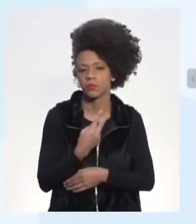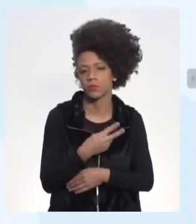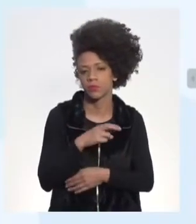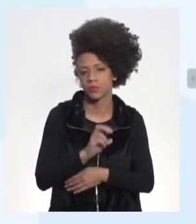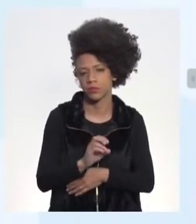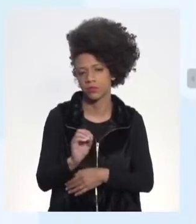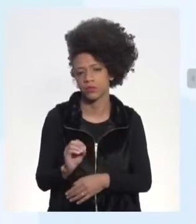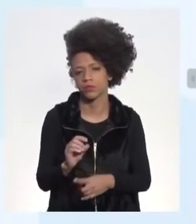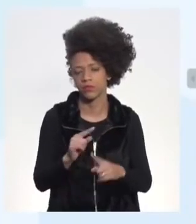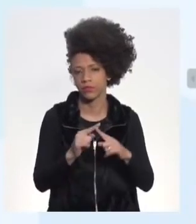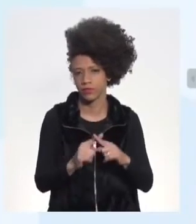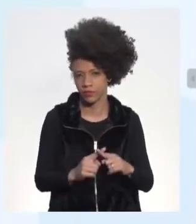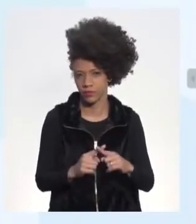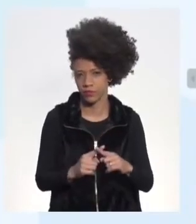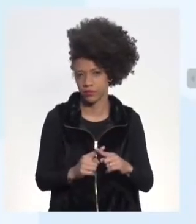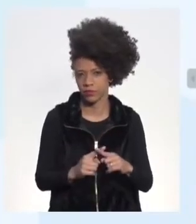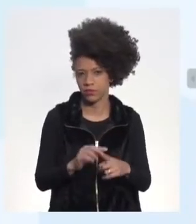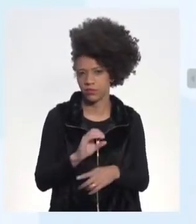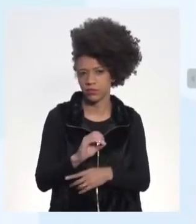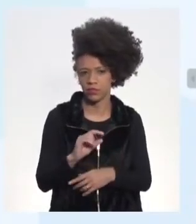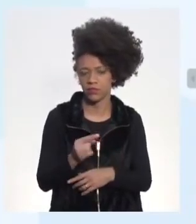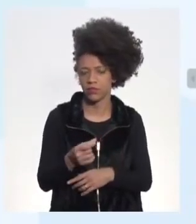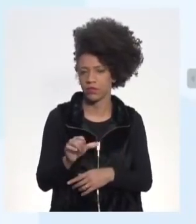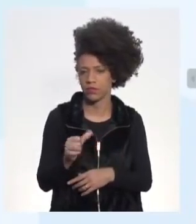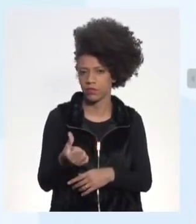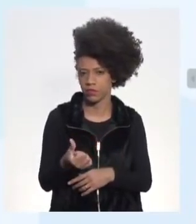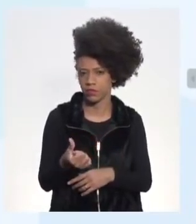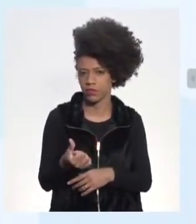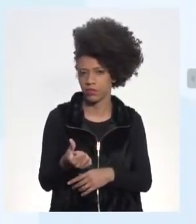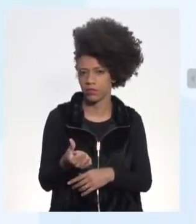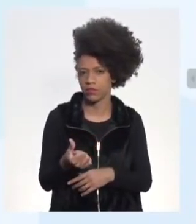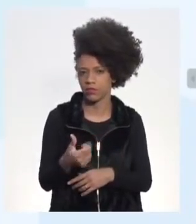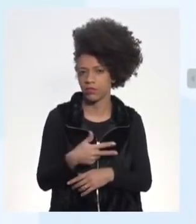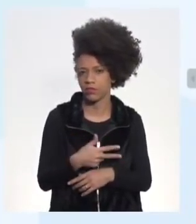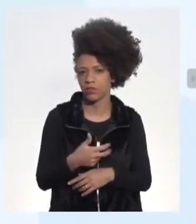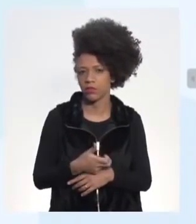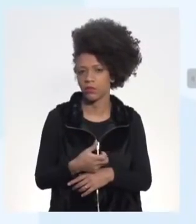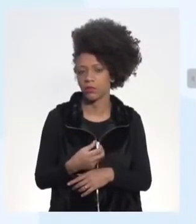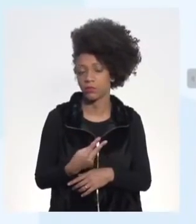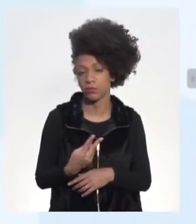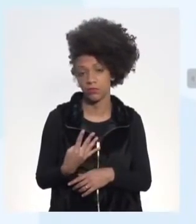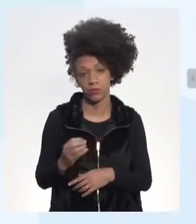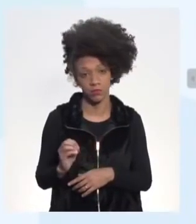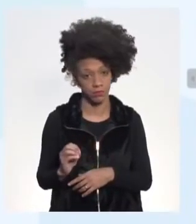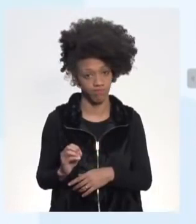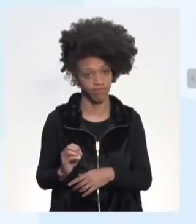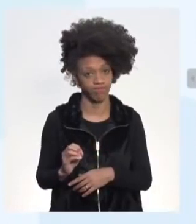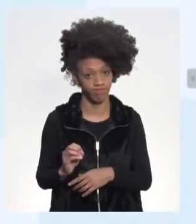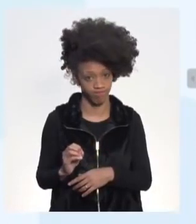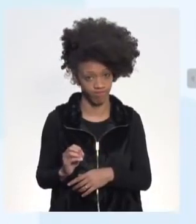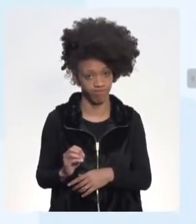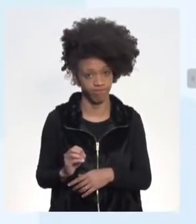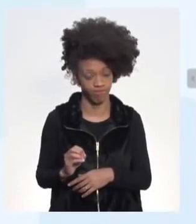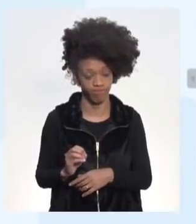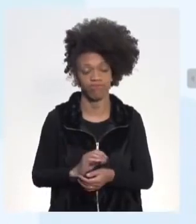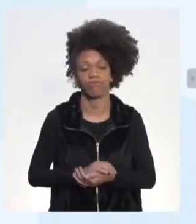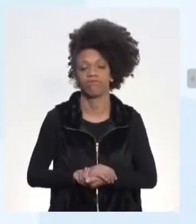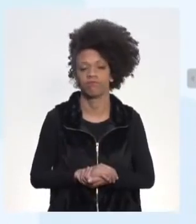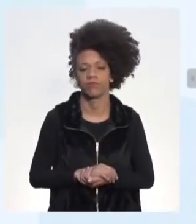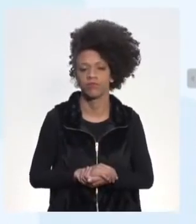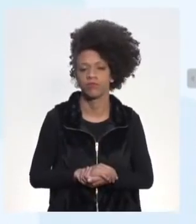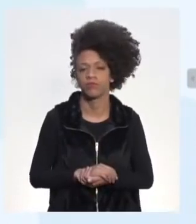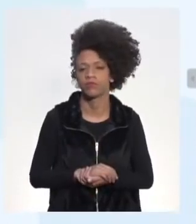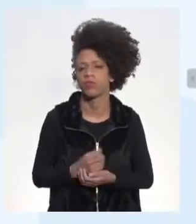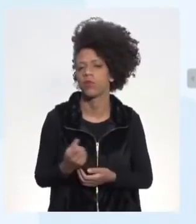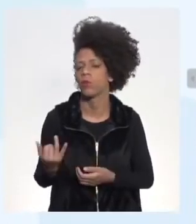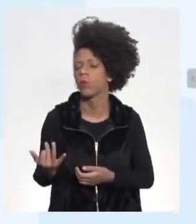250 vezes o 0,96, eu vou pagar R$ 240. Quanto que eu